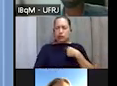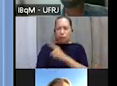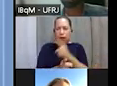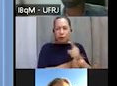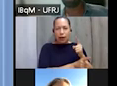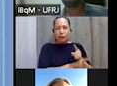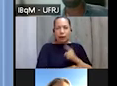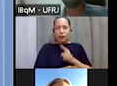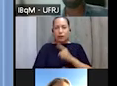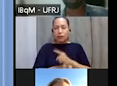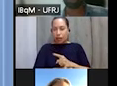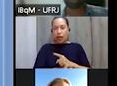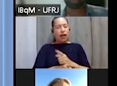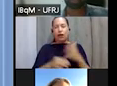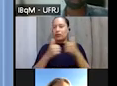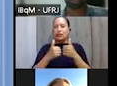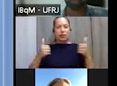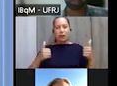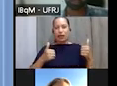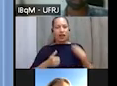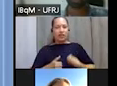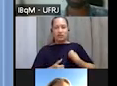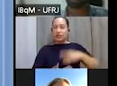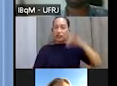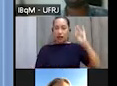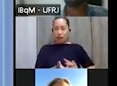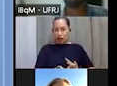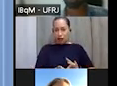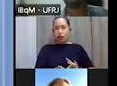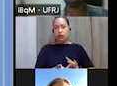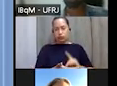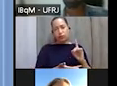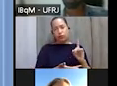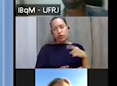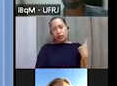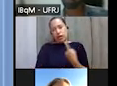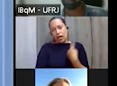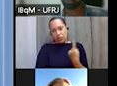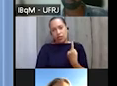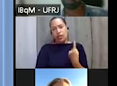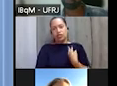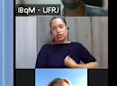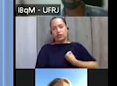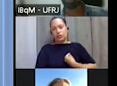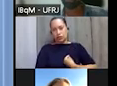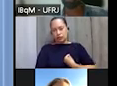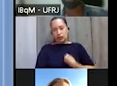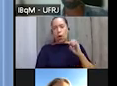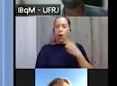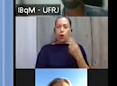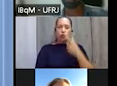totalmente alheias à realidade social a qual nós nos encontramos, ou a qual o pesquisador se